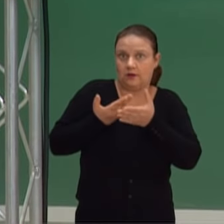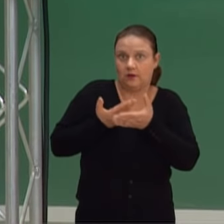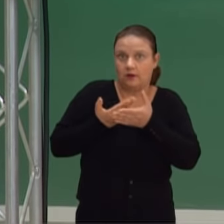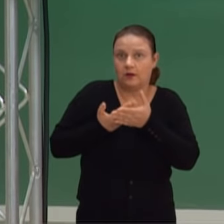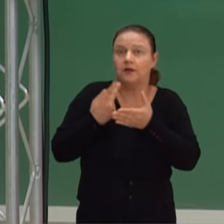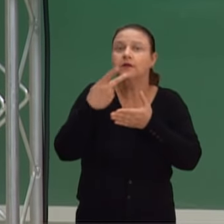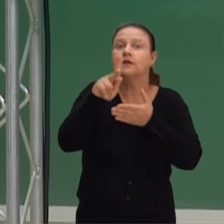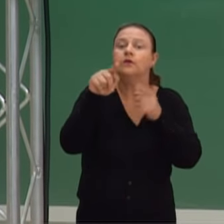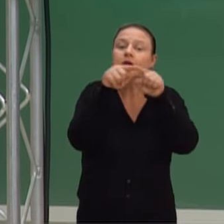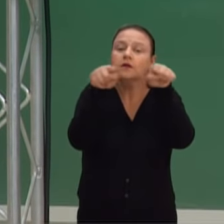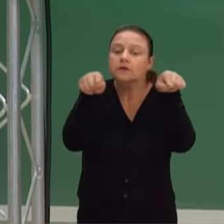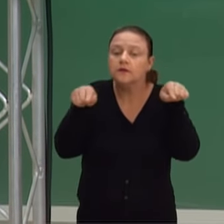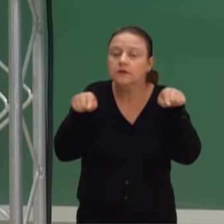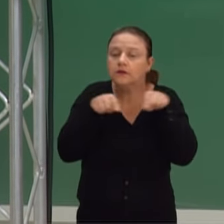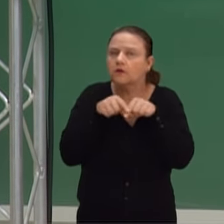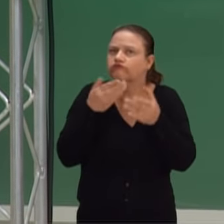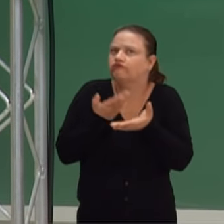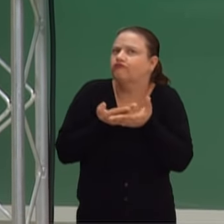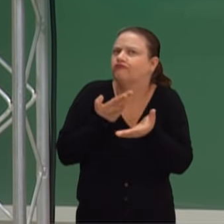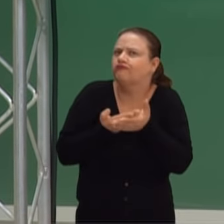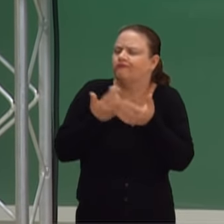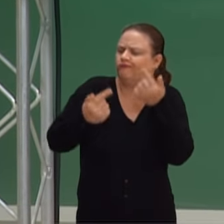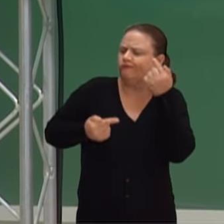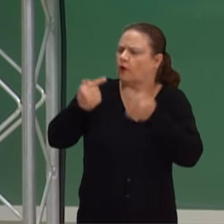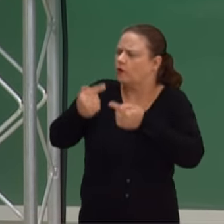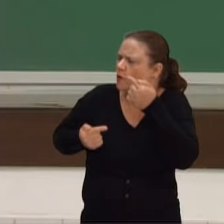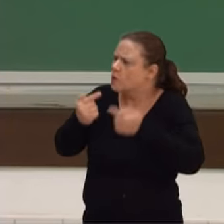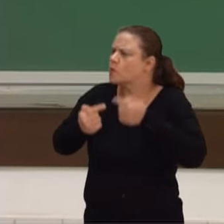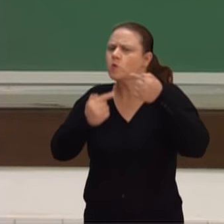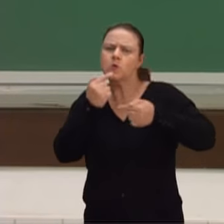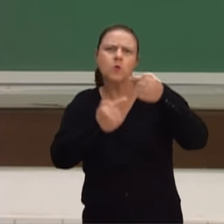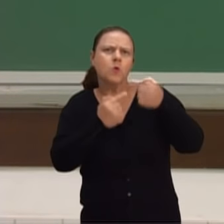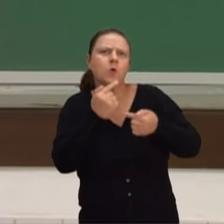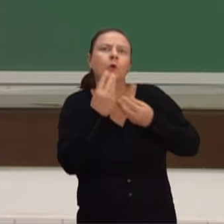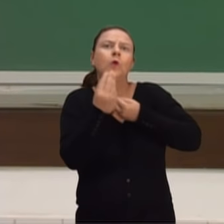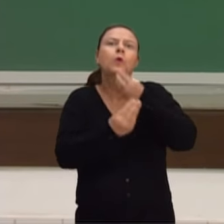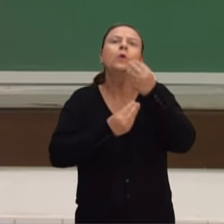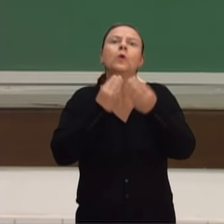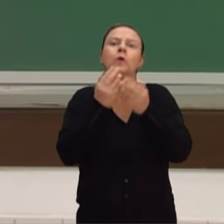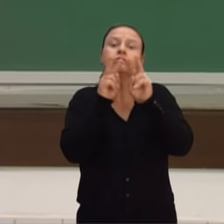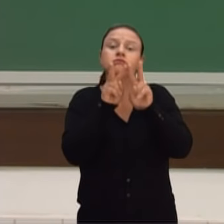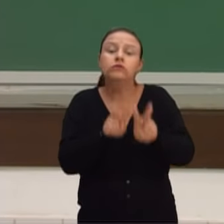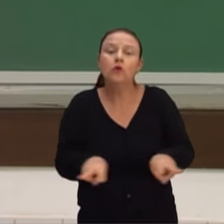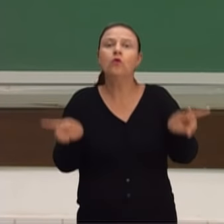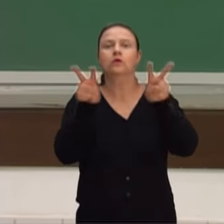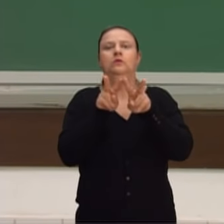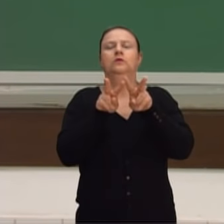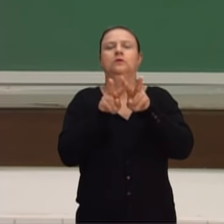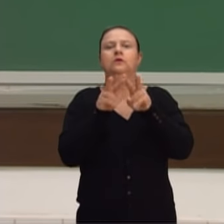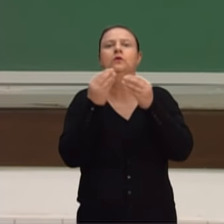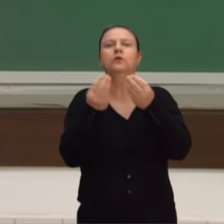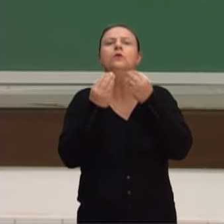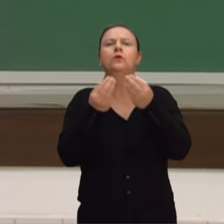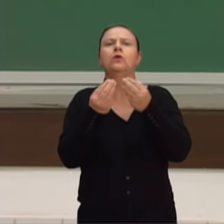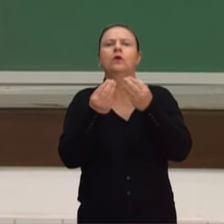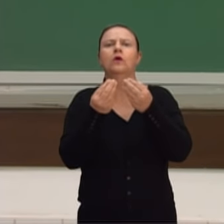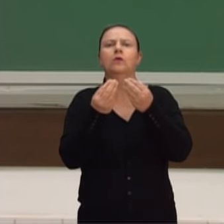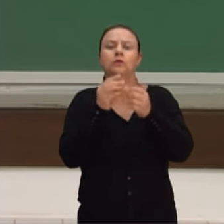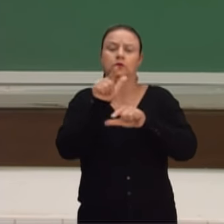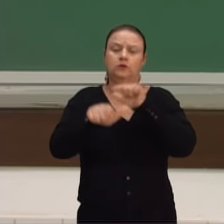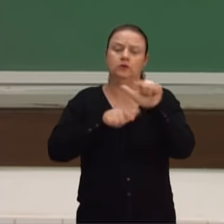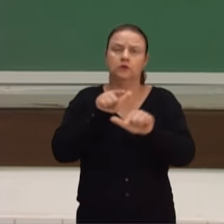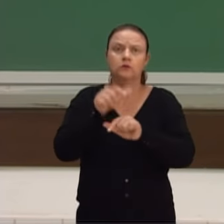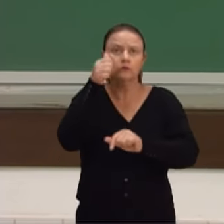de aula, é legal agora então discutir isso com o resto da sala. Como que cada um enxerga ou enxergou esse trabalho das amas de leite e fazer